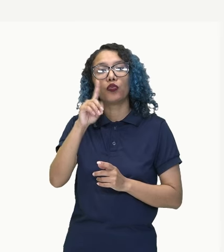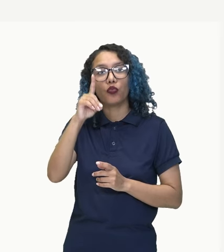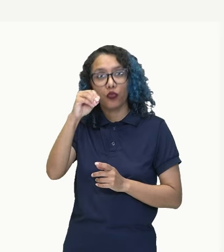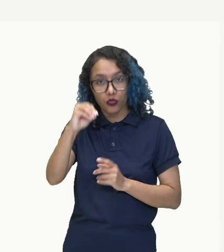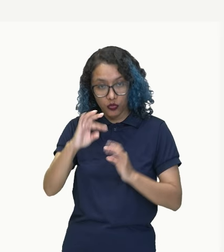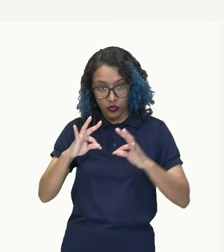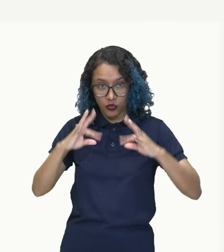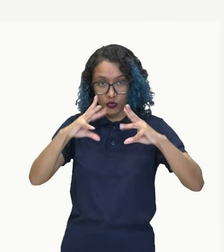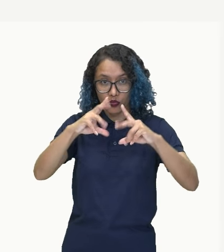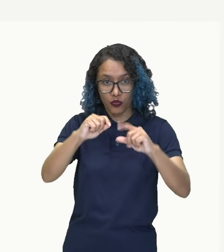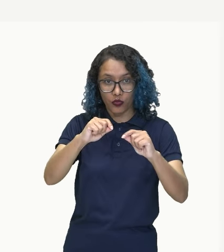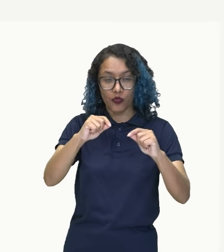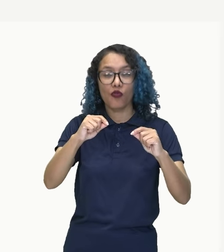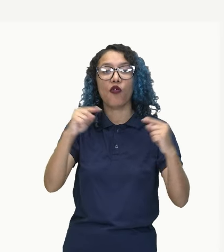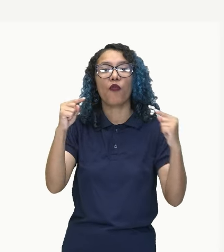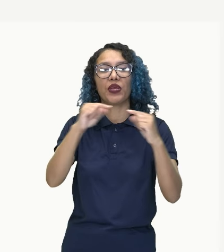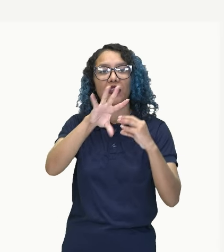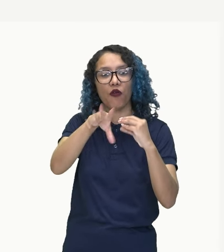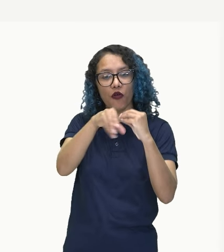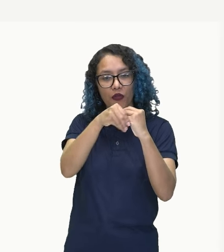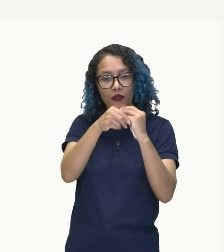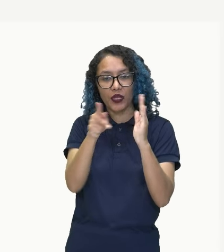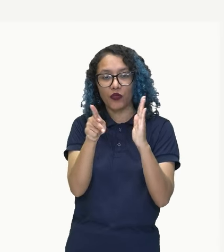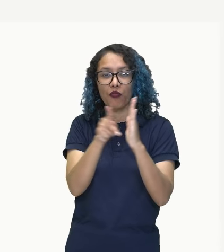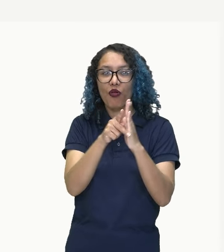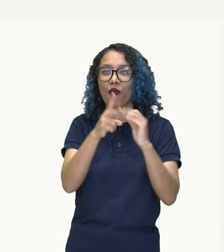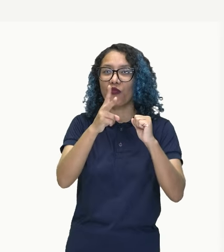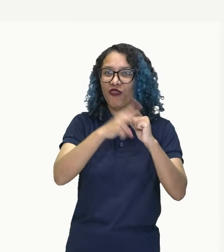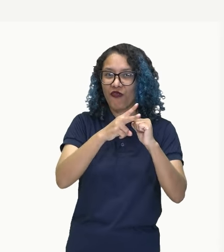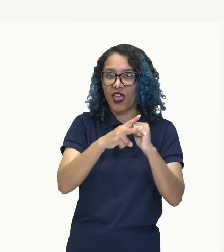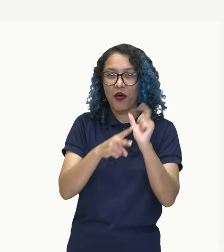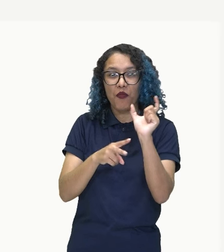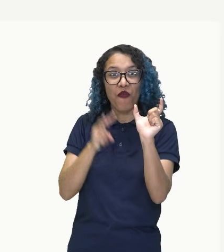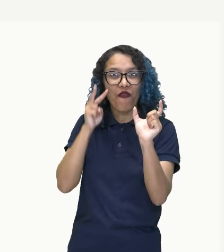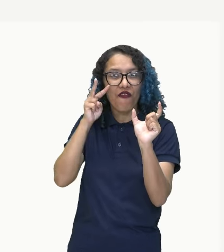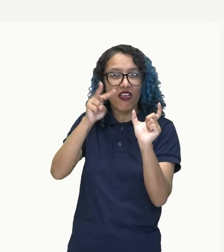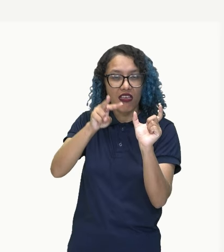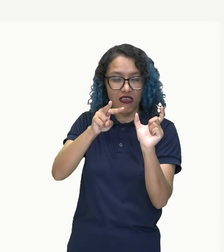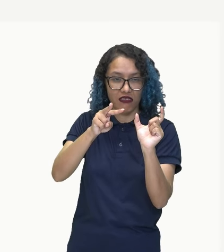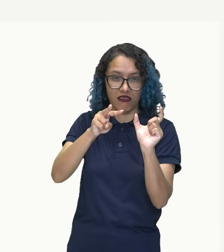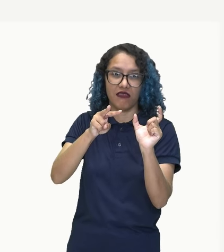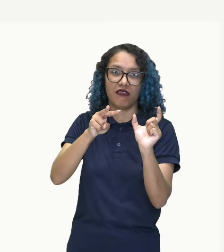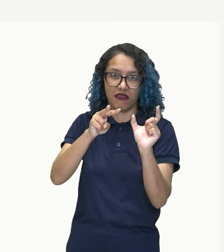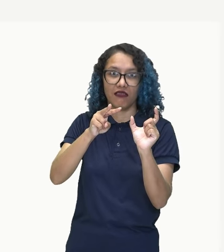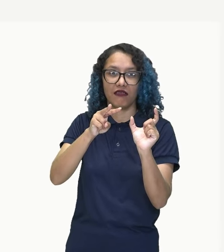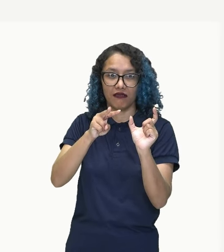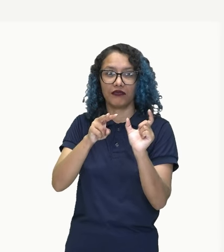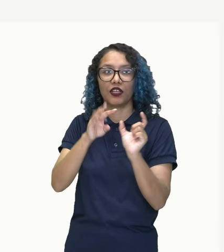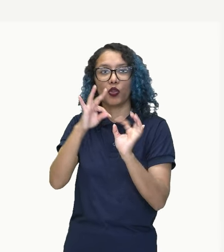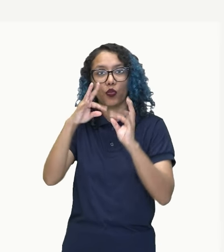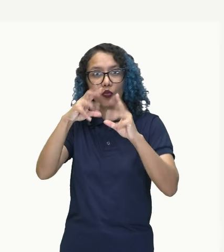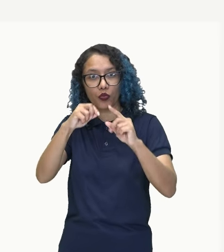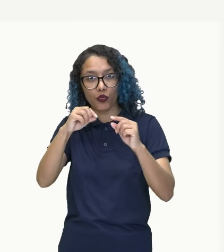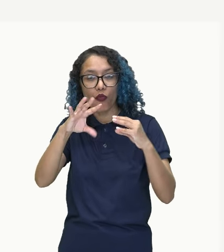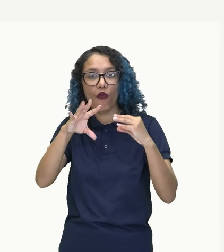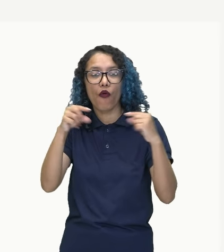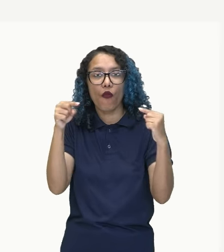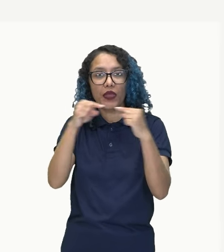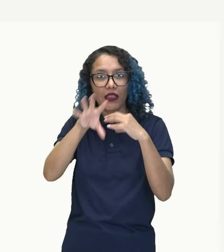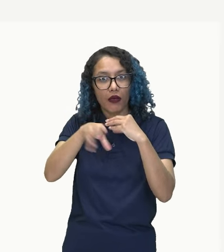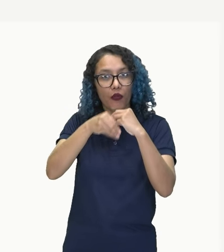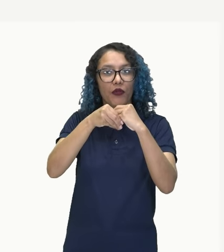o complemento do verbo, ok? Tudo é o complemento do meu verbo vi aqui,